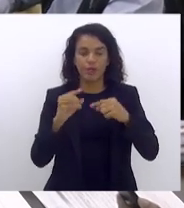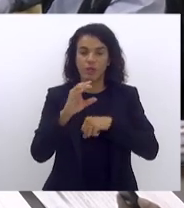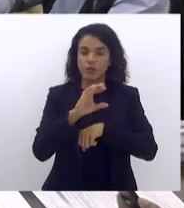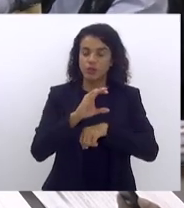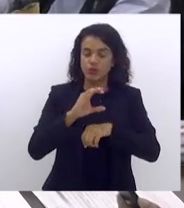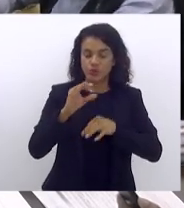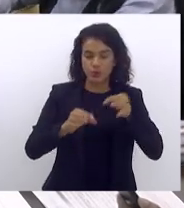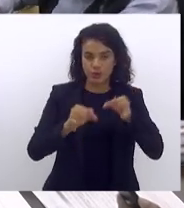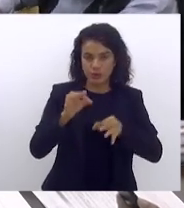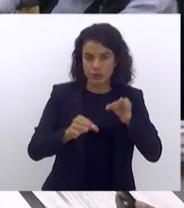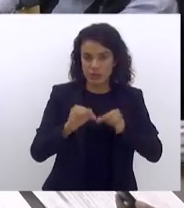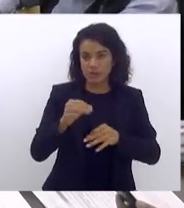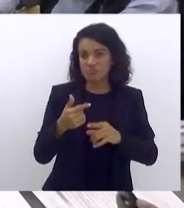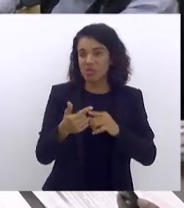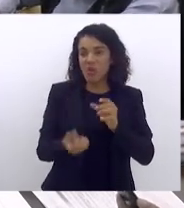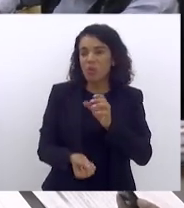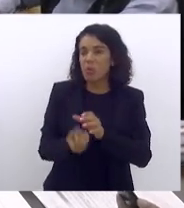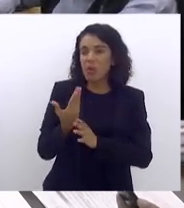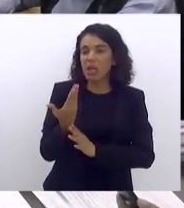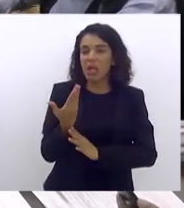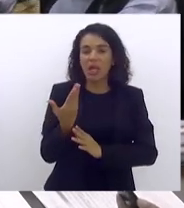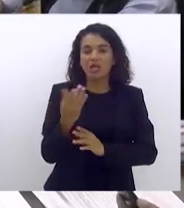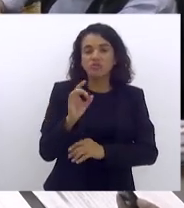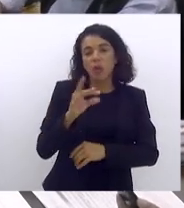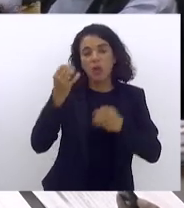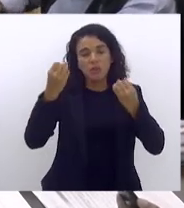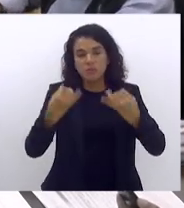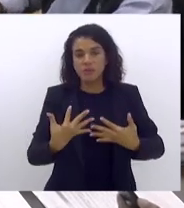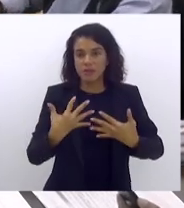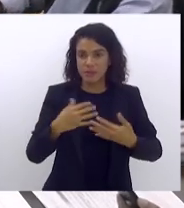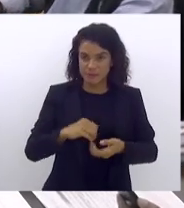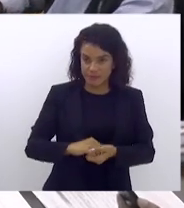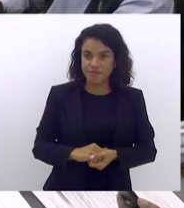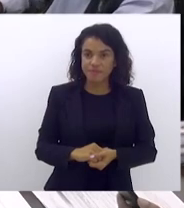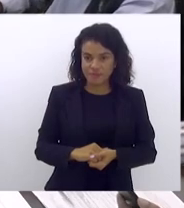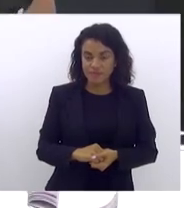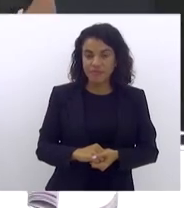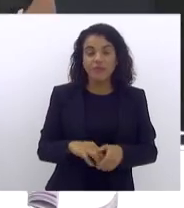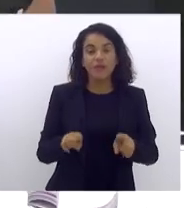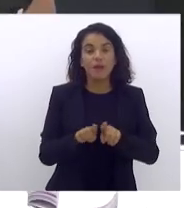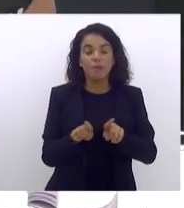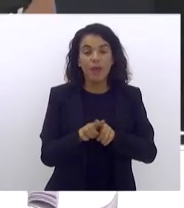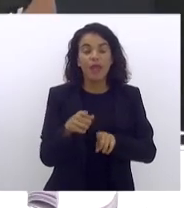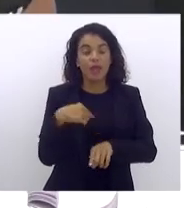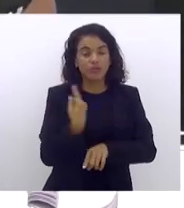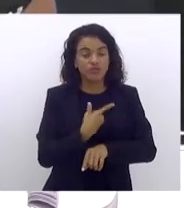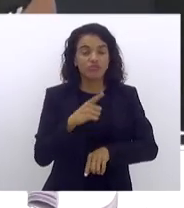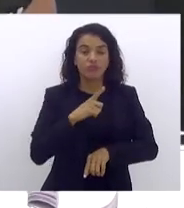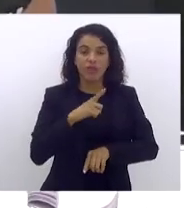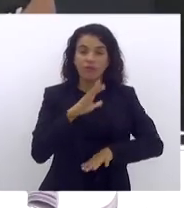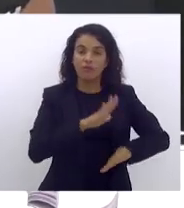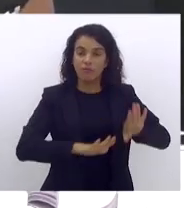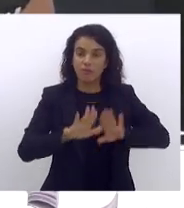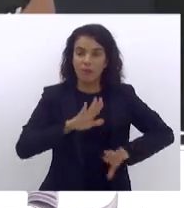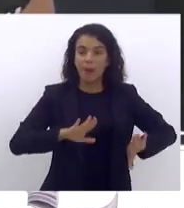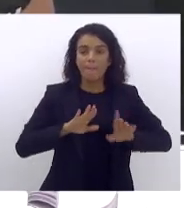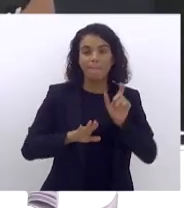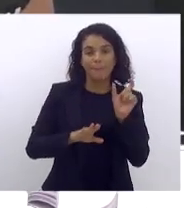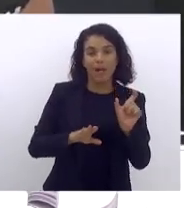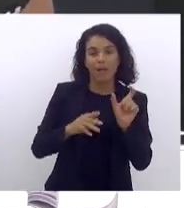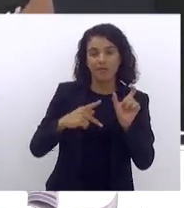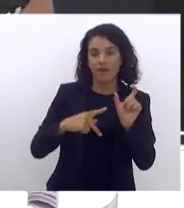tão somente, porque não está criando obrigação, não está explicando o que é. E a gente teve um outro cuidado também, era incluir a questão da paternidade.